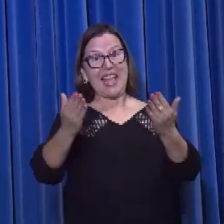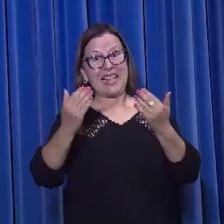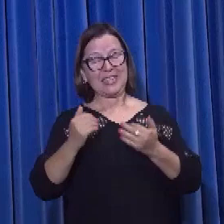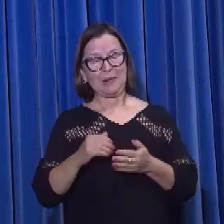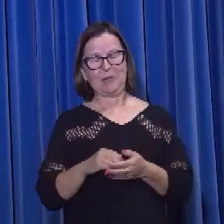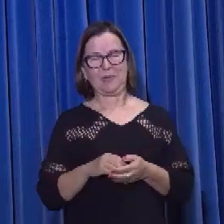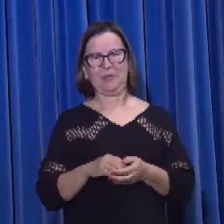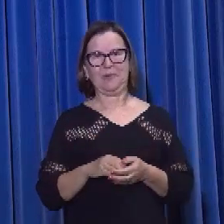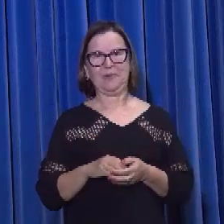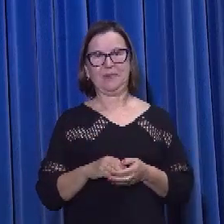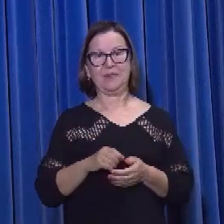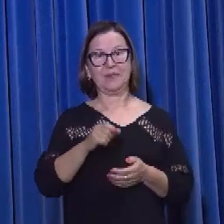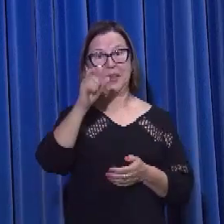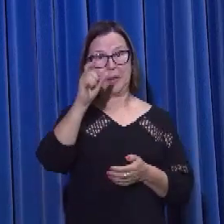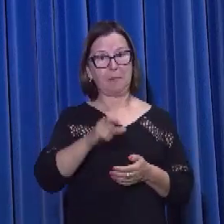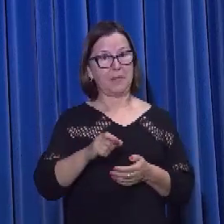natural.